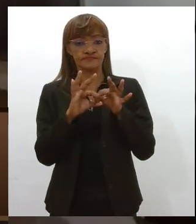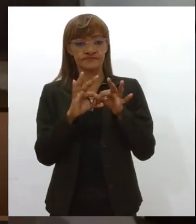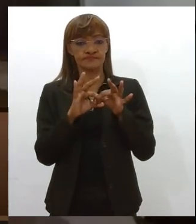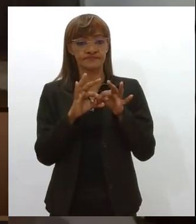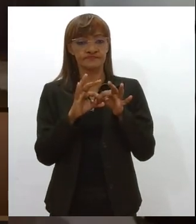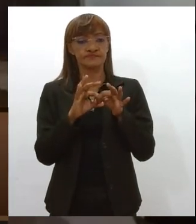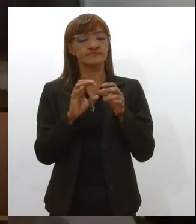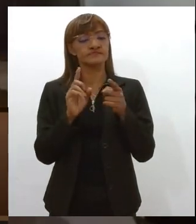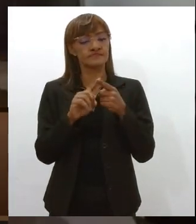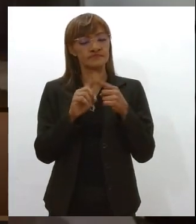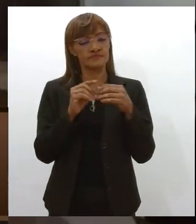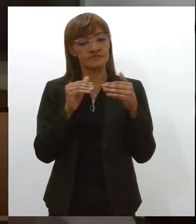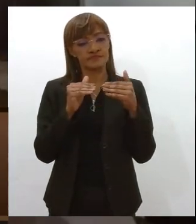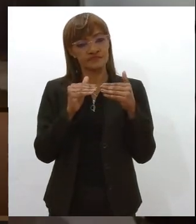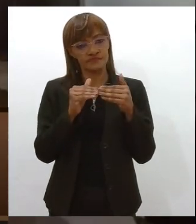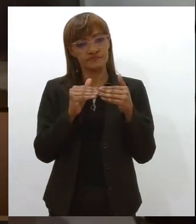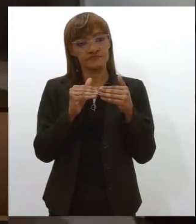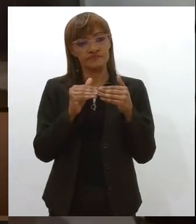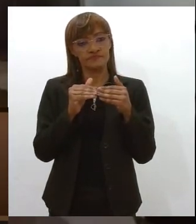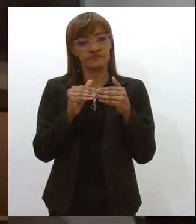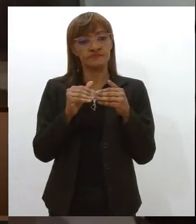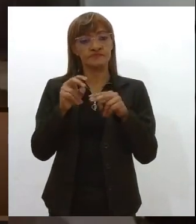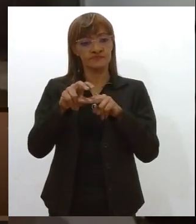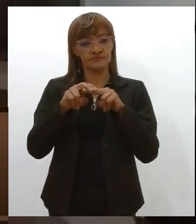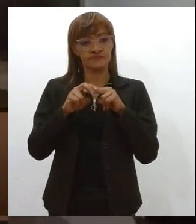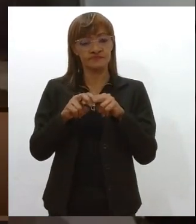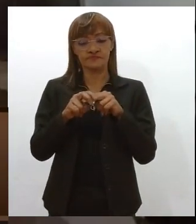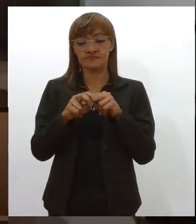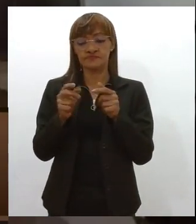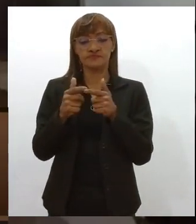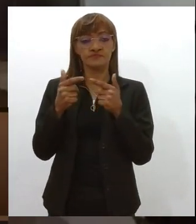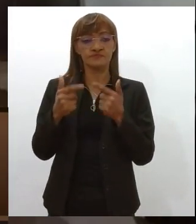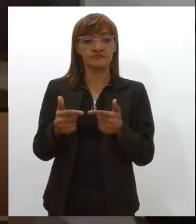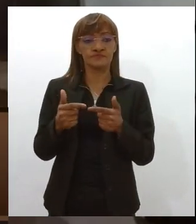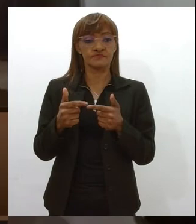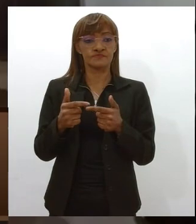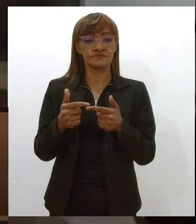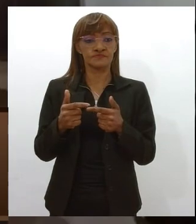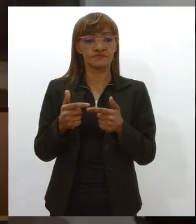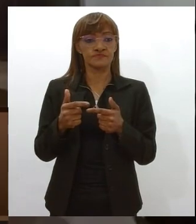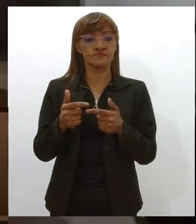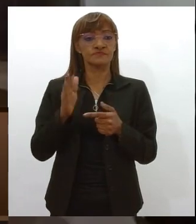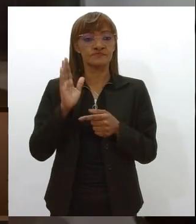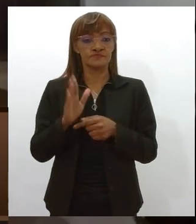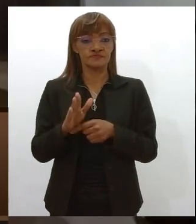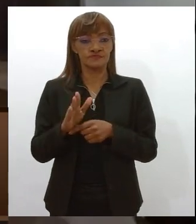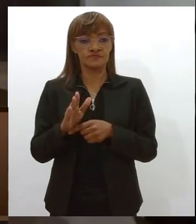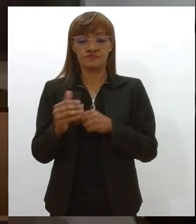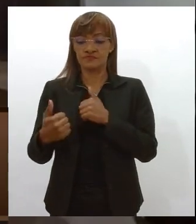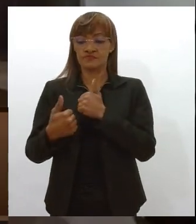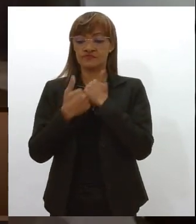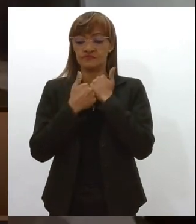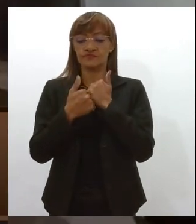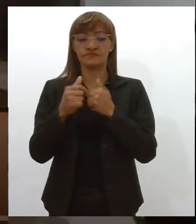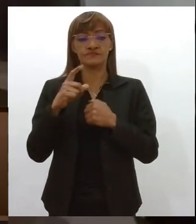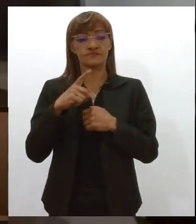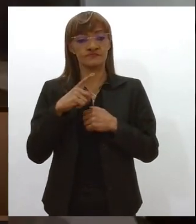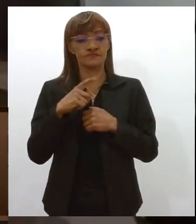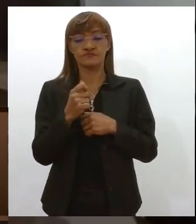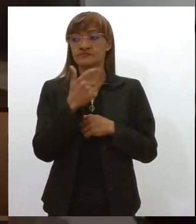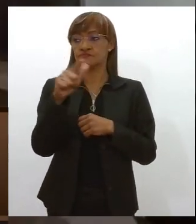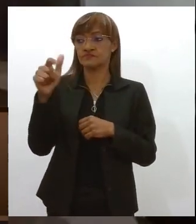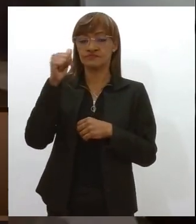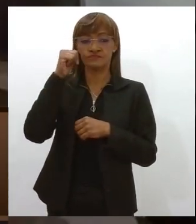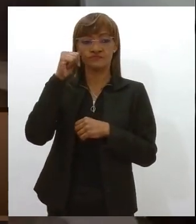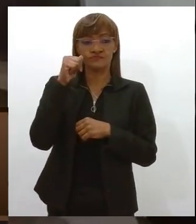eu tenho, e eu sei disso, tanto que eu sou privilegiada, porque eu tenho que a maioria não tem. É uma rede de apoio. E muitas mulheres querem também